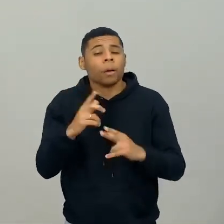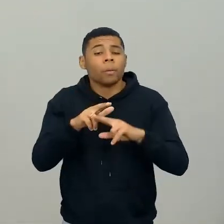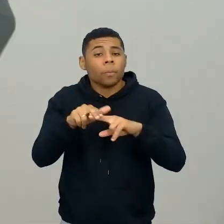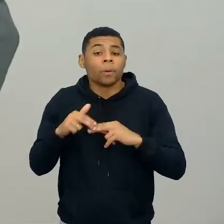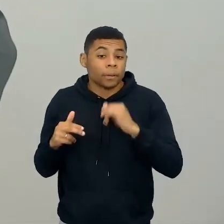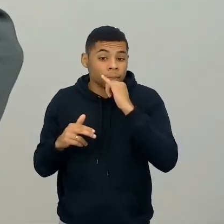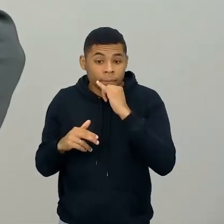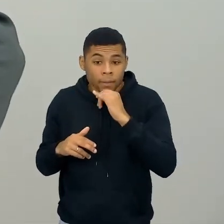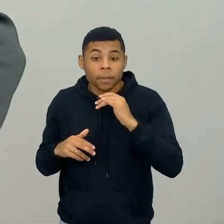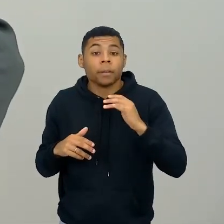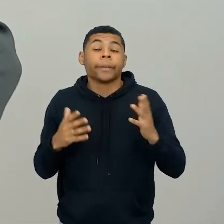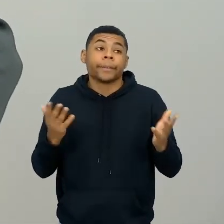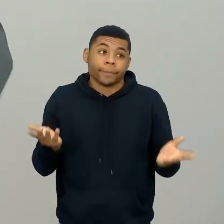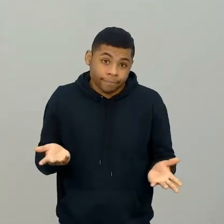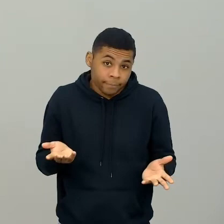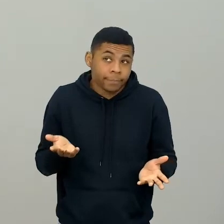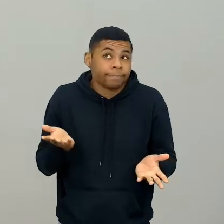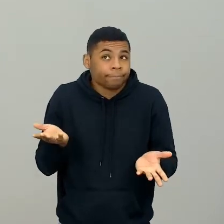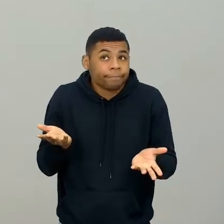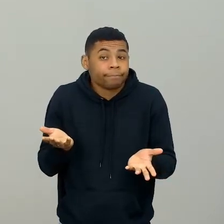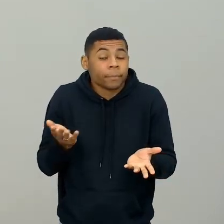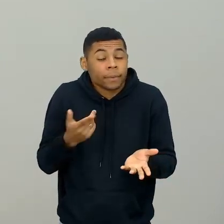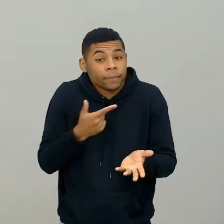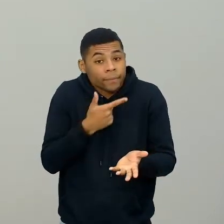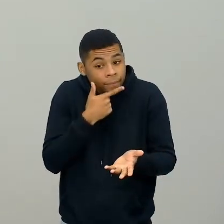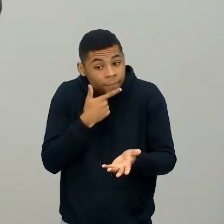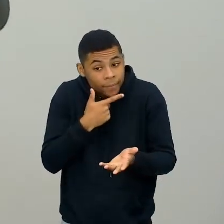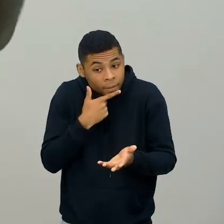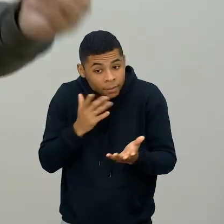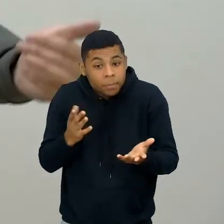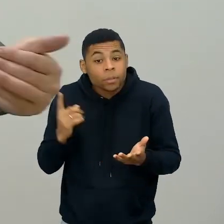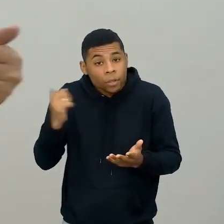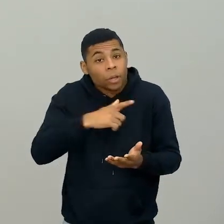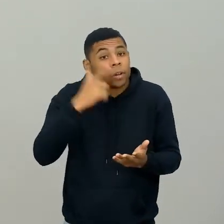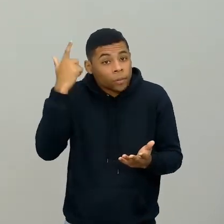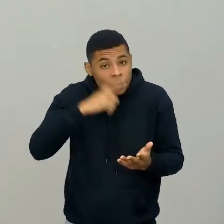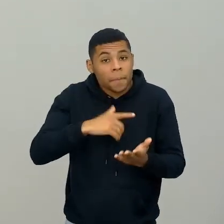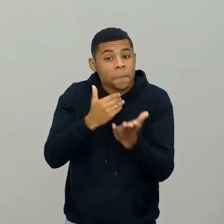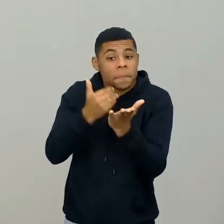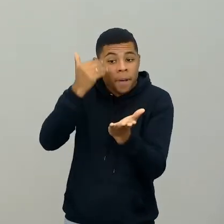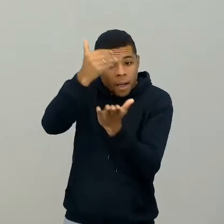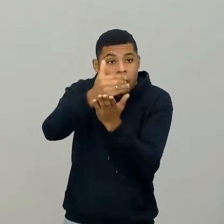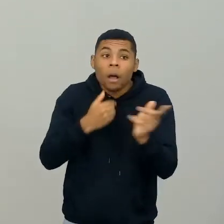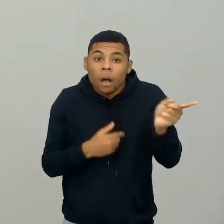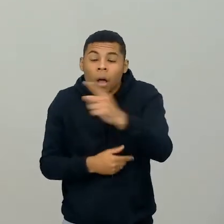deixa eu ver se eu entendi. É como se todo cidadão fosse um vereador, um deputado? É mais ou menos